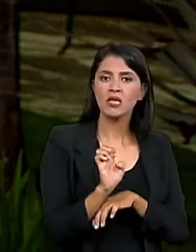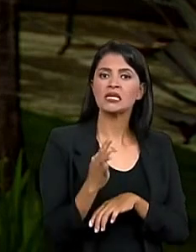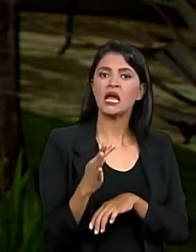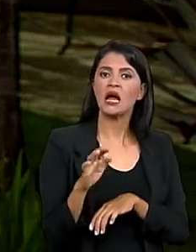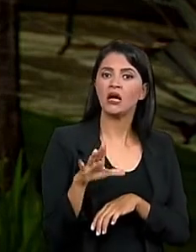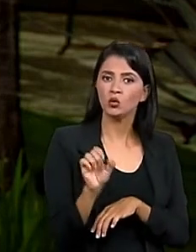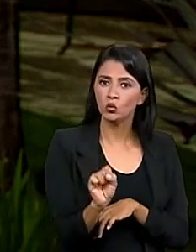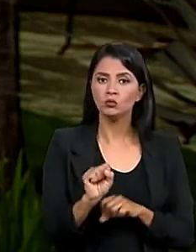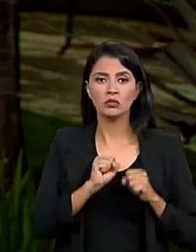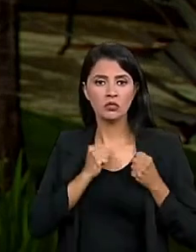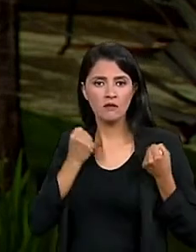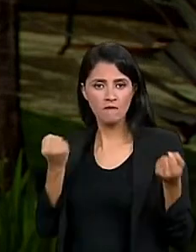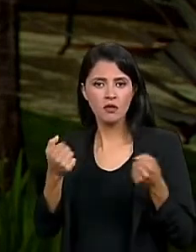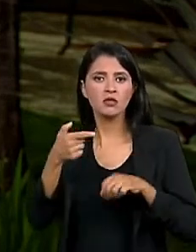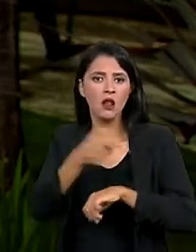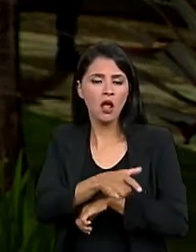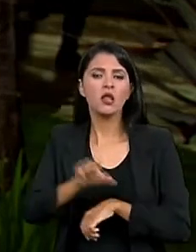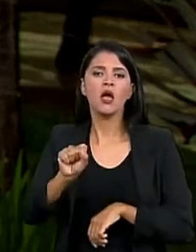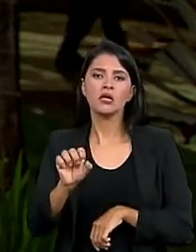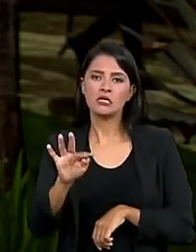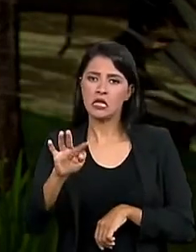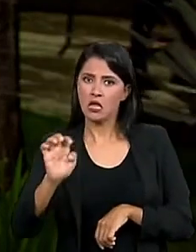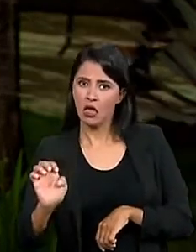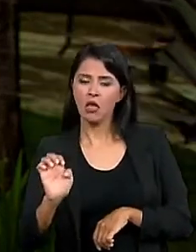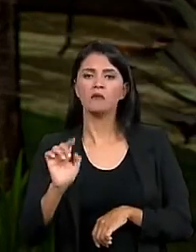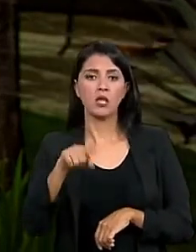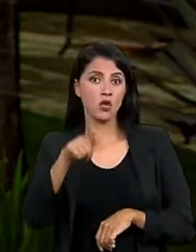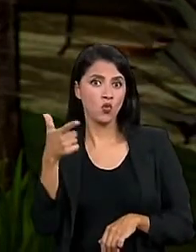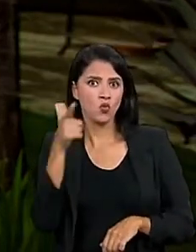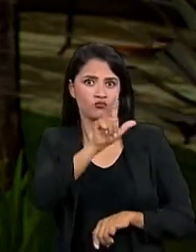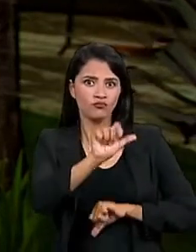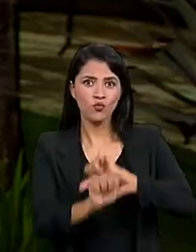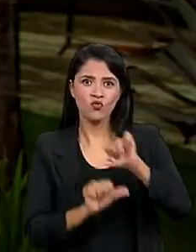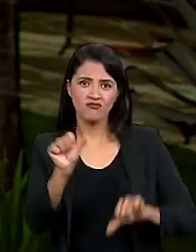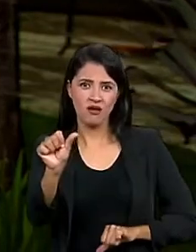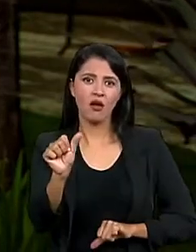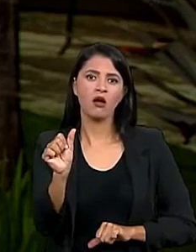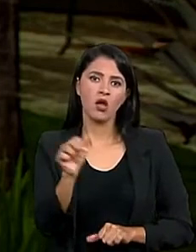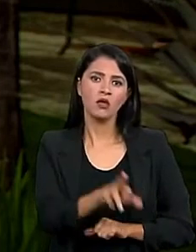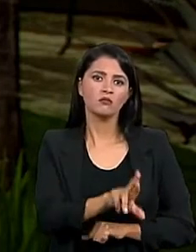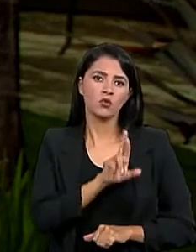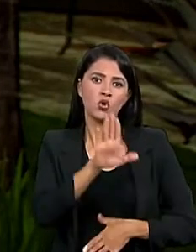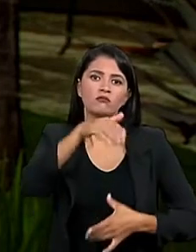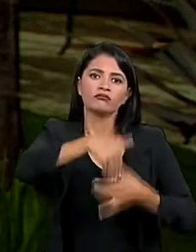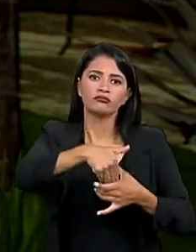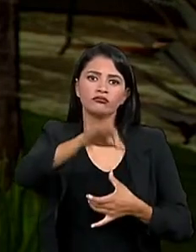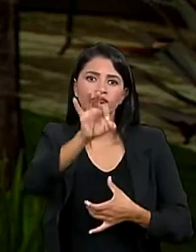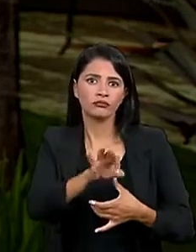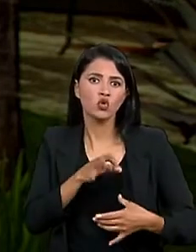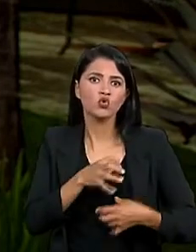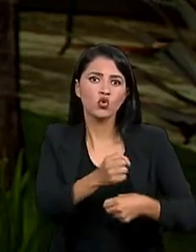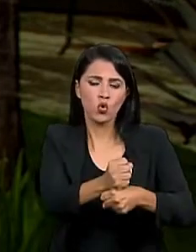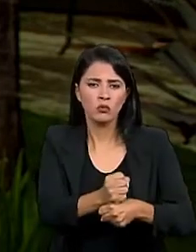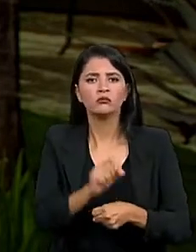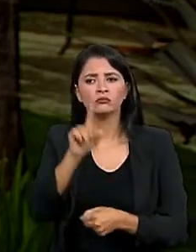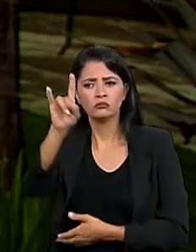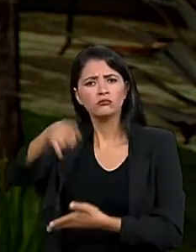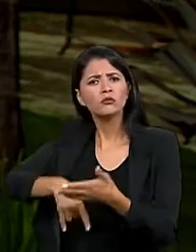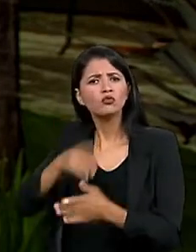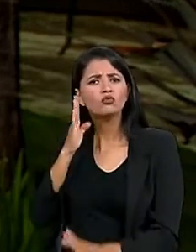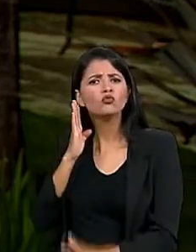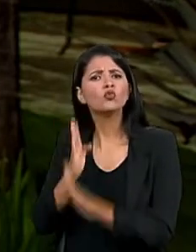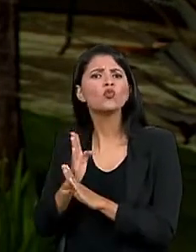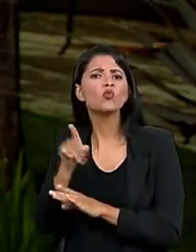sede do Tribunal Superior Eleitoral e com isso alterasse o resultado das últimas eleições presidenciais. Esse documento foi